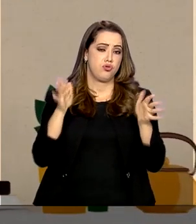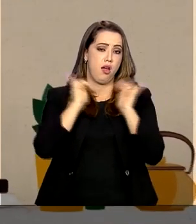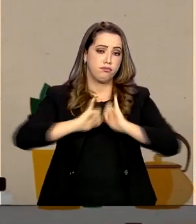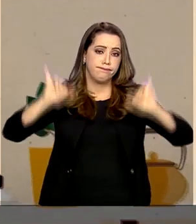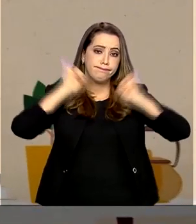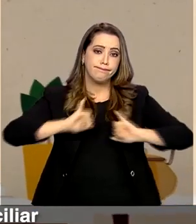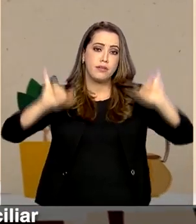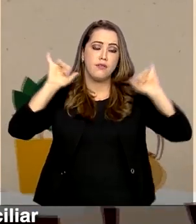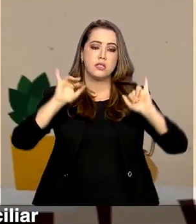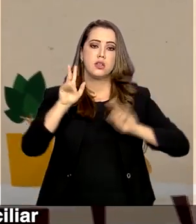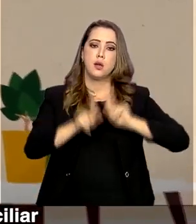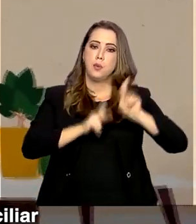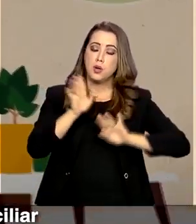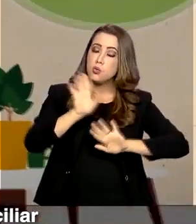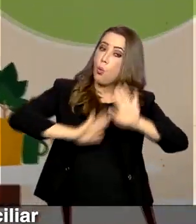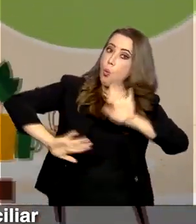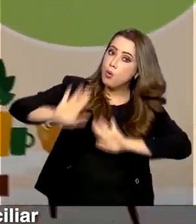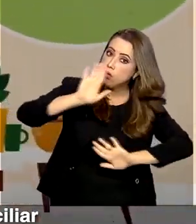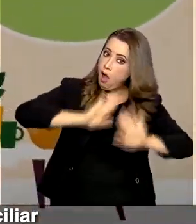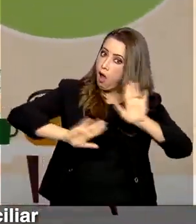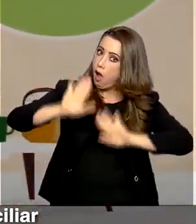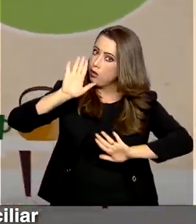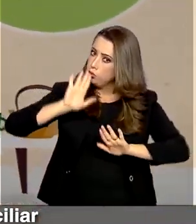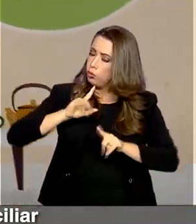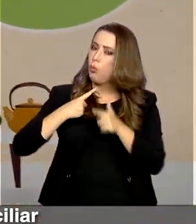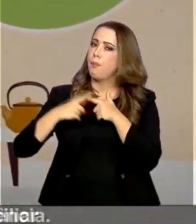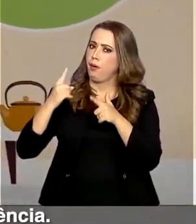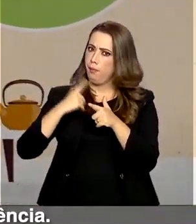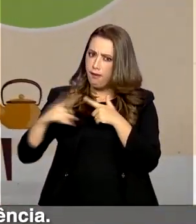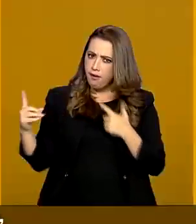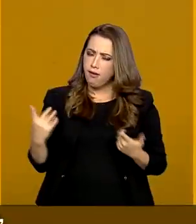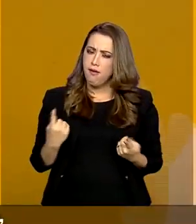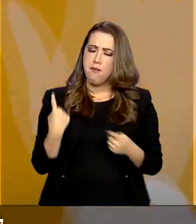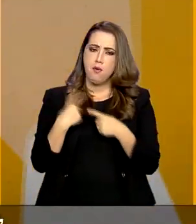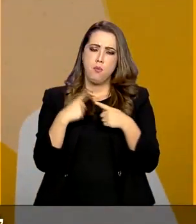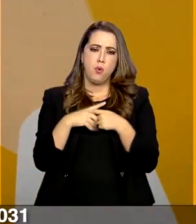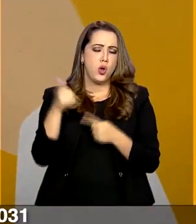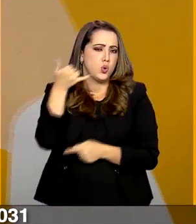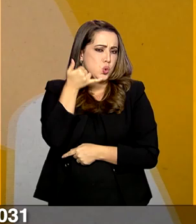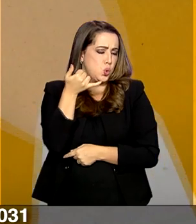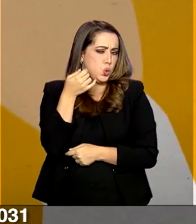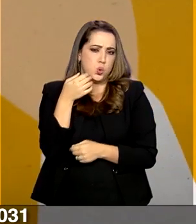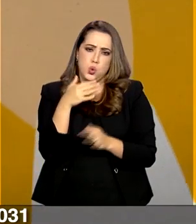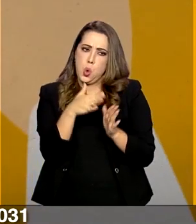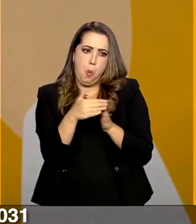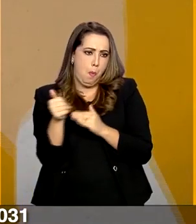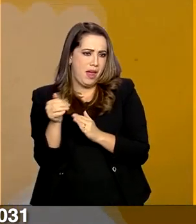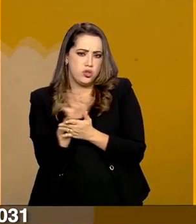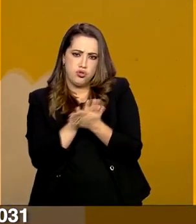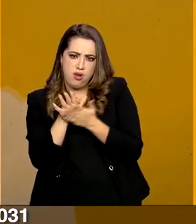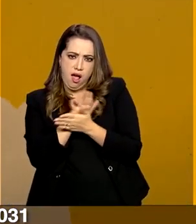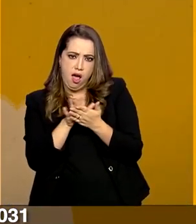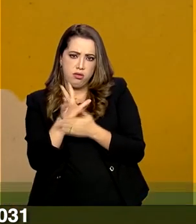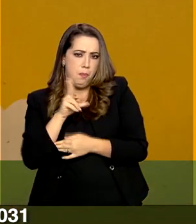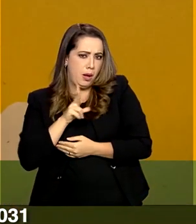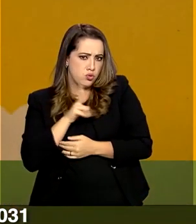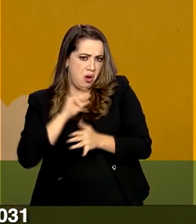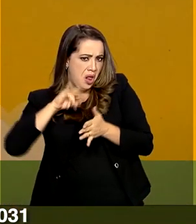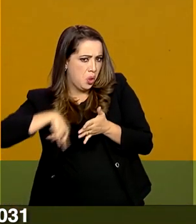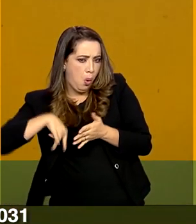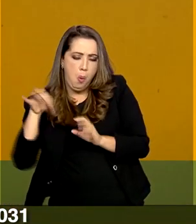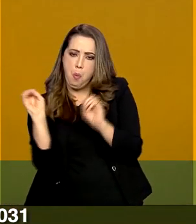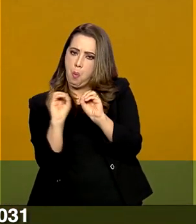para não cair em golpe. Lembrando que o Telesus não pede dados pessoais, não envia código